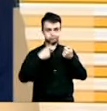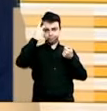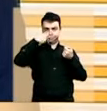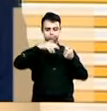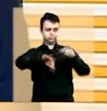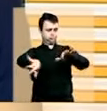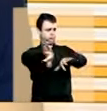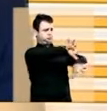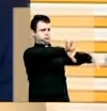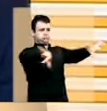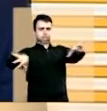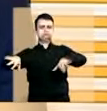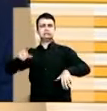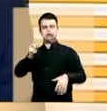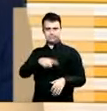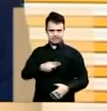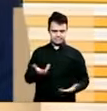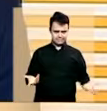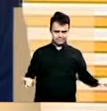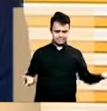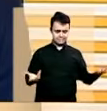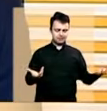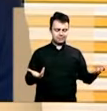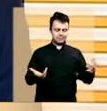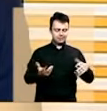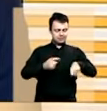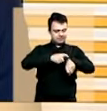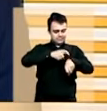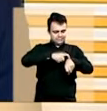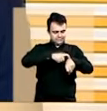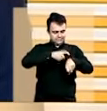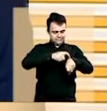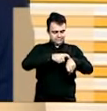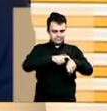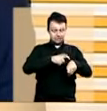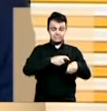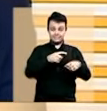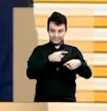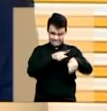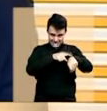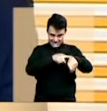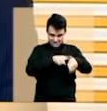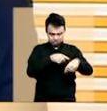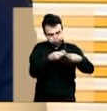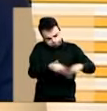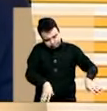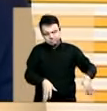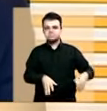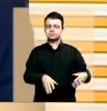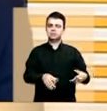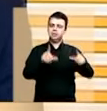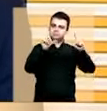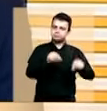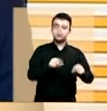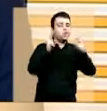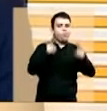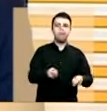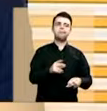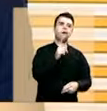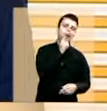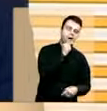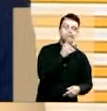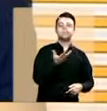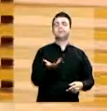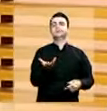O intangível, que é esse desperdício que não pode ser medido, ele é tão sério quanto o tangível,